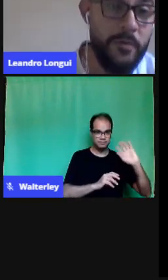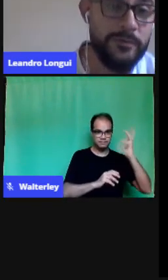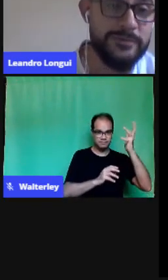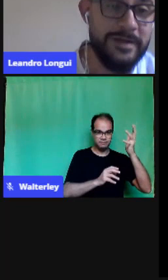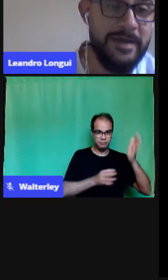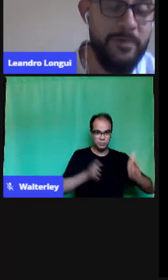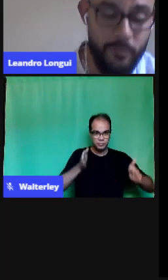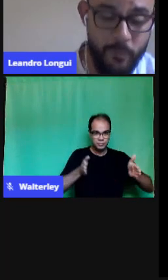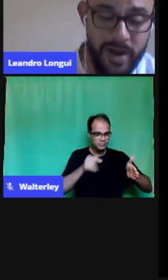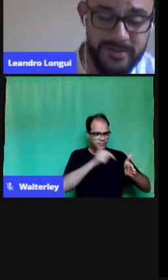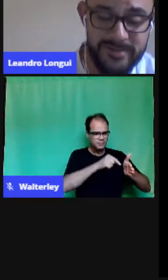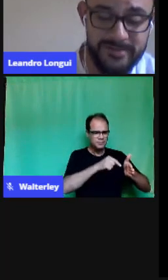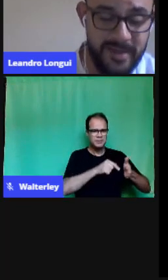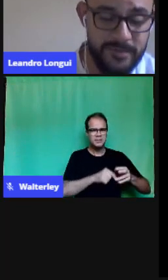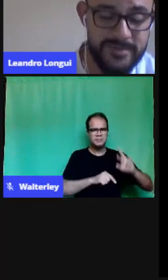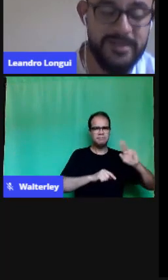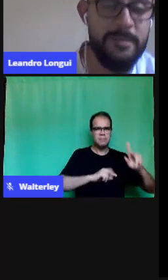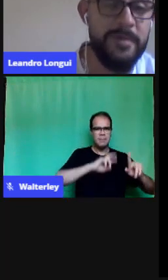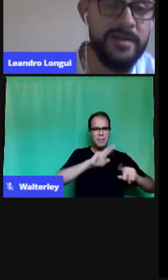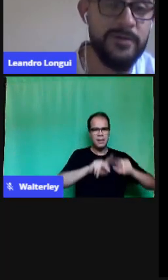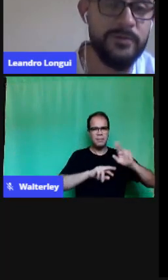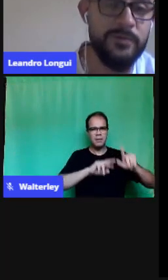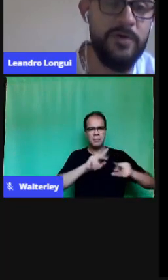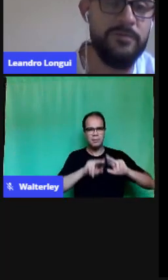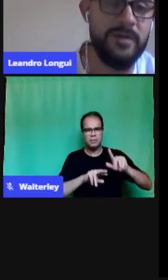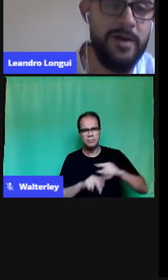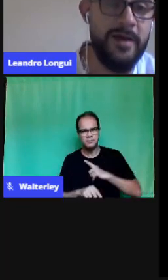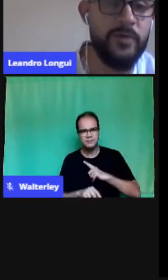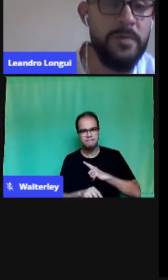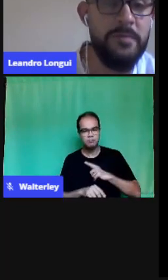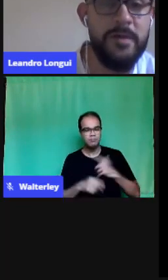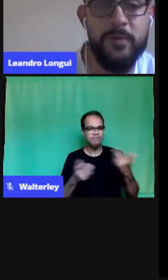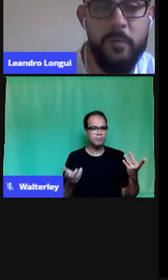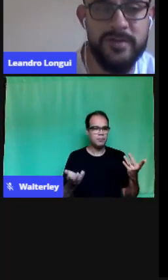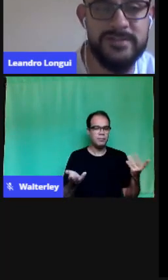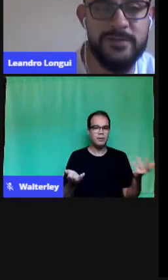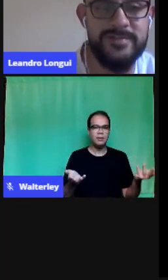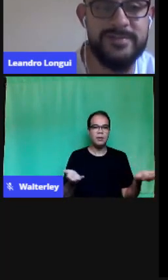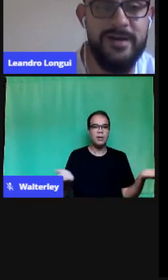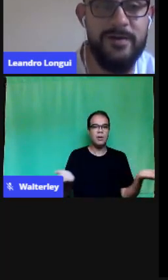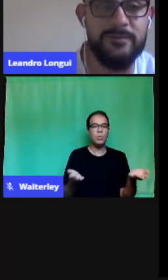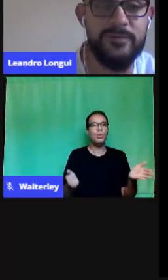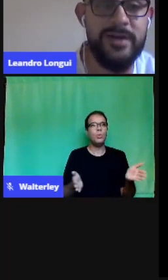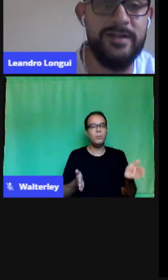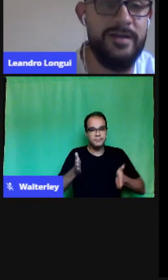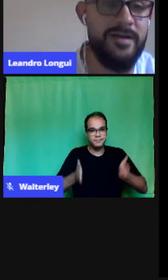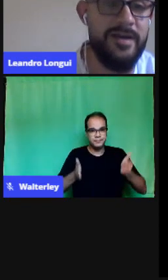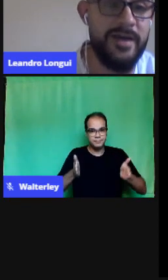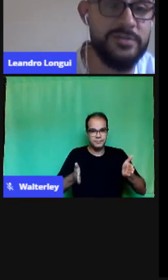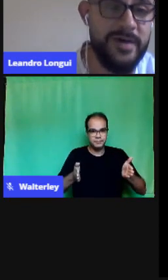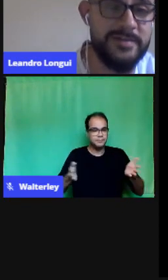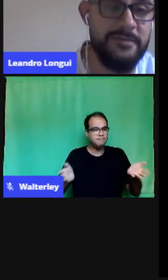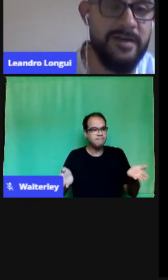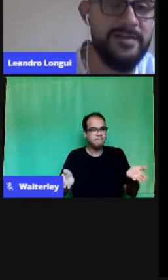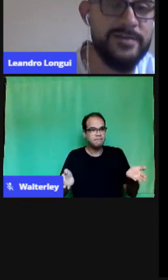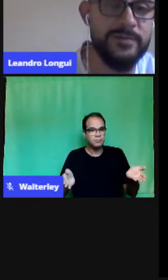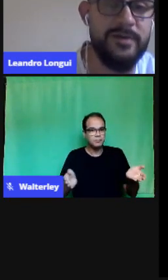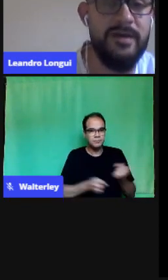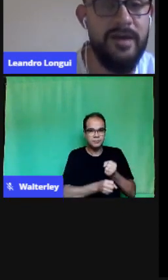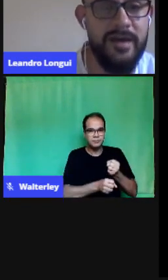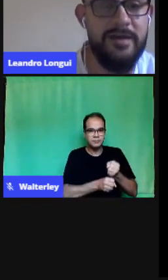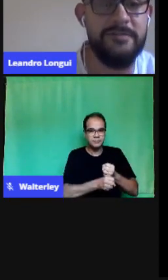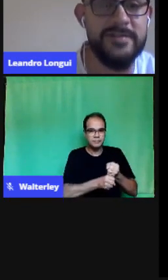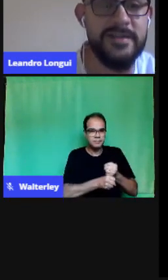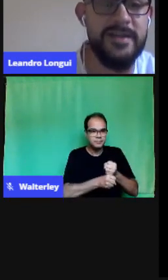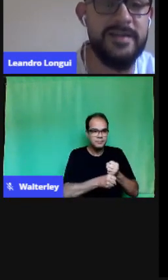eu me pergunto, né, com quais temas e período eu vou trabalhar? Então, a primeira preocupação inicial, nunca é demais falar